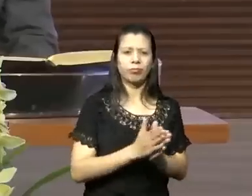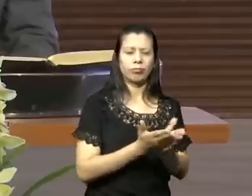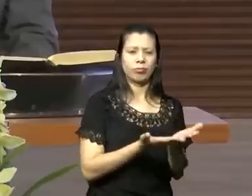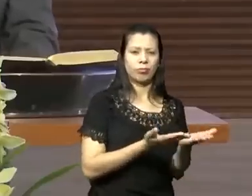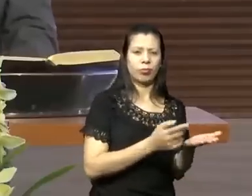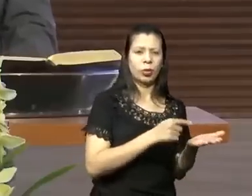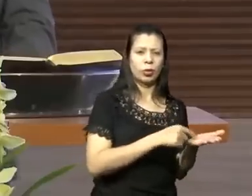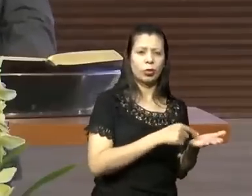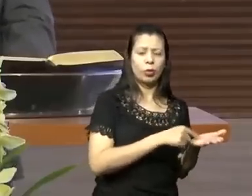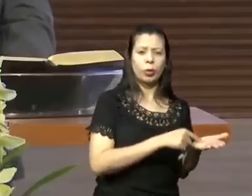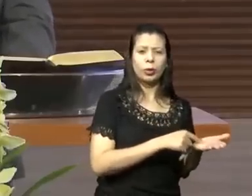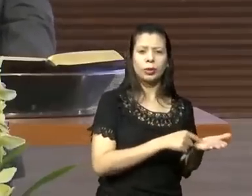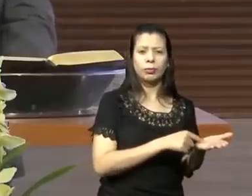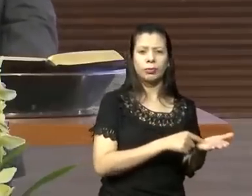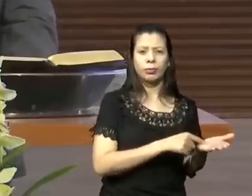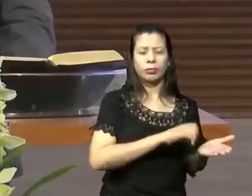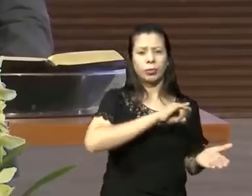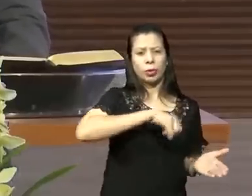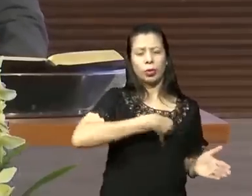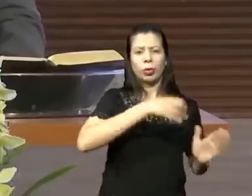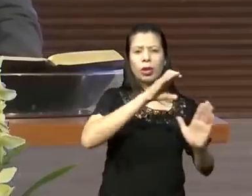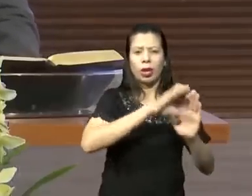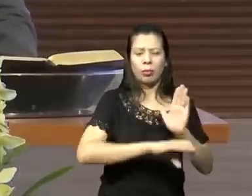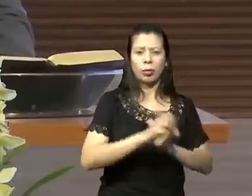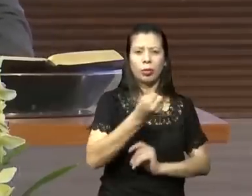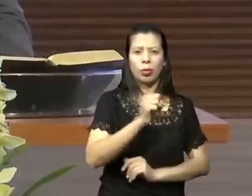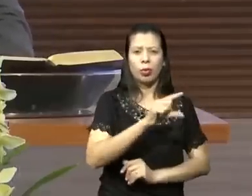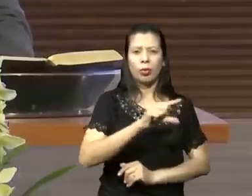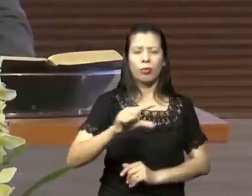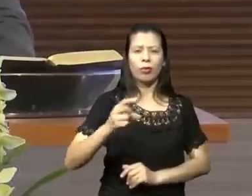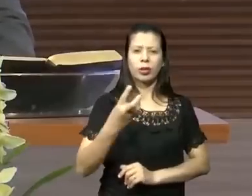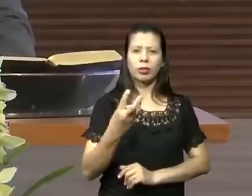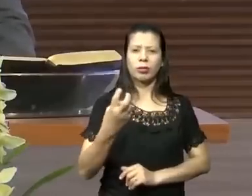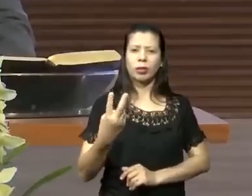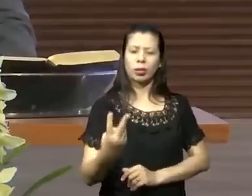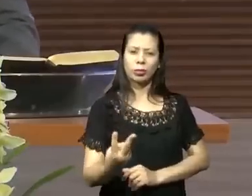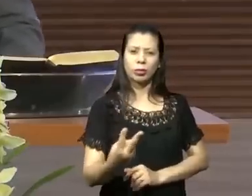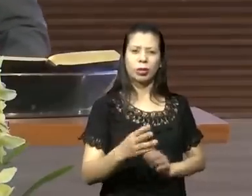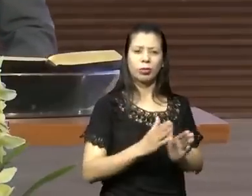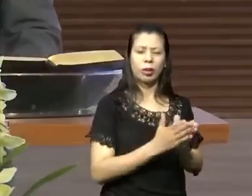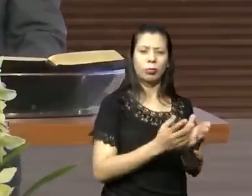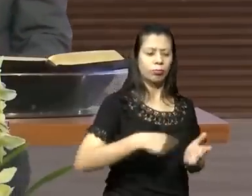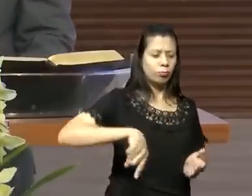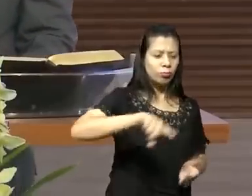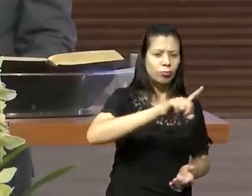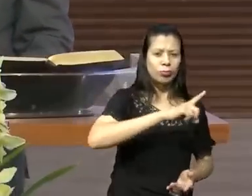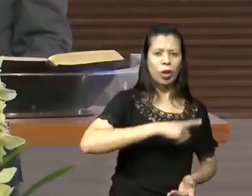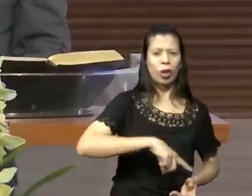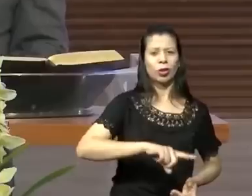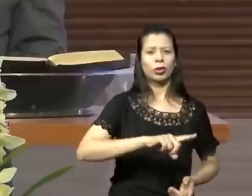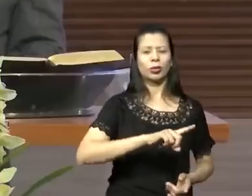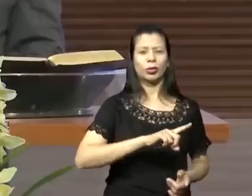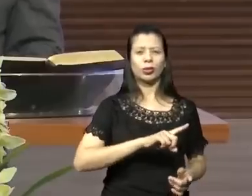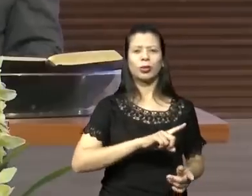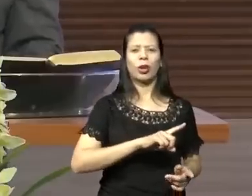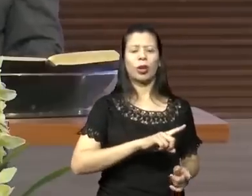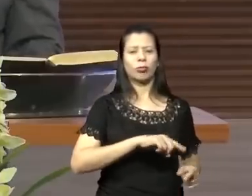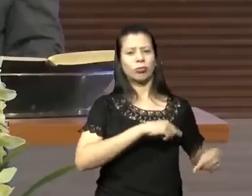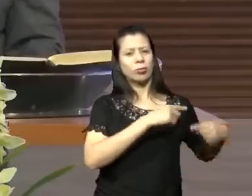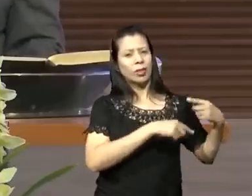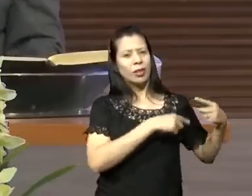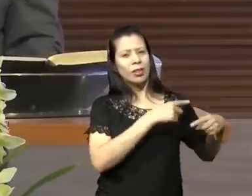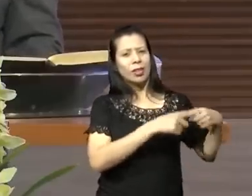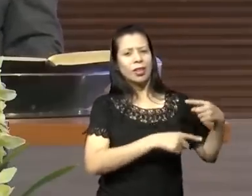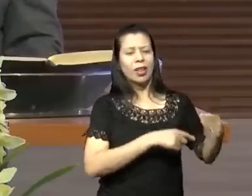e a verdade vos libertará responderam-lhe somos descendência de Abraão e jamais fomos escravos de alguém como diz isto sereis